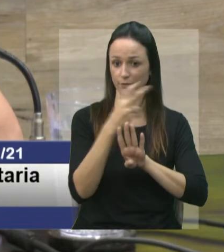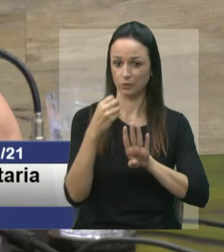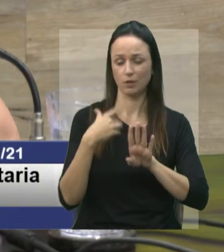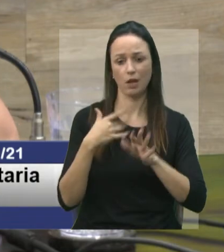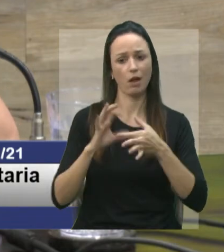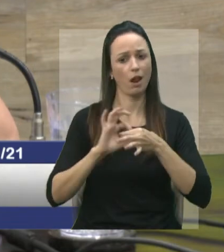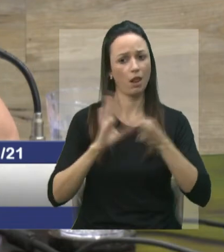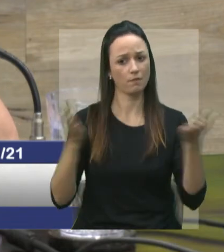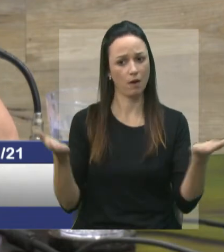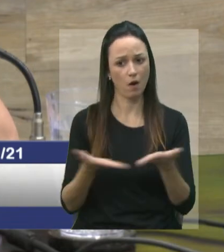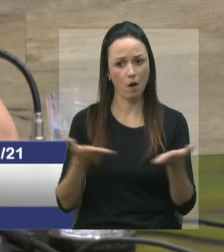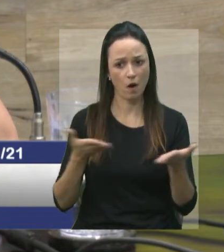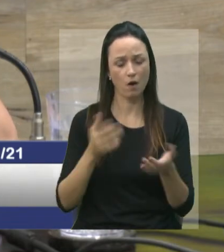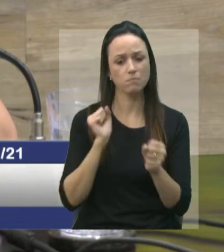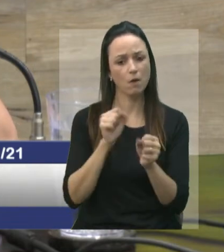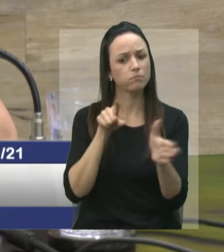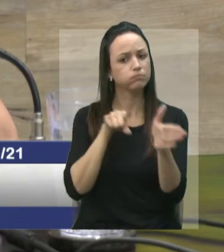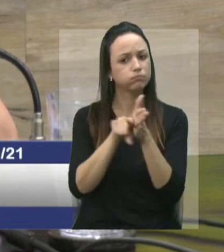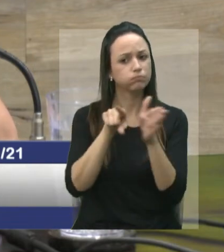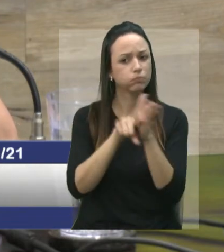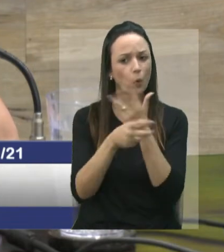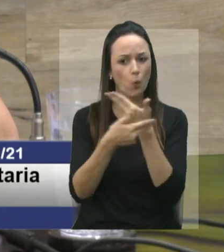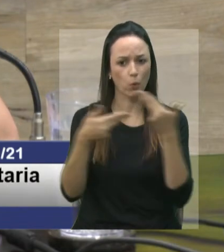para eventuais questionamentos.